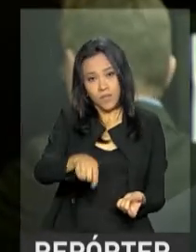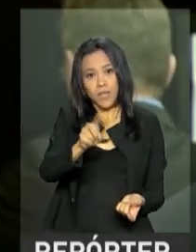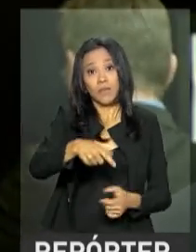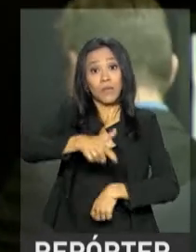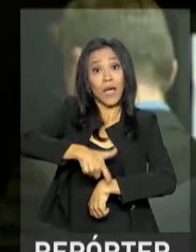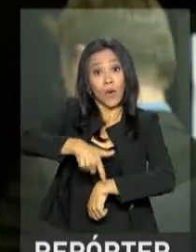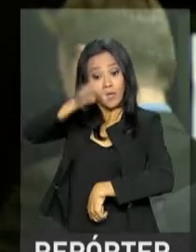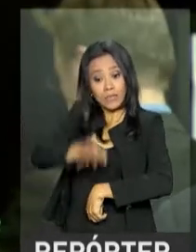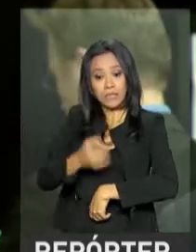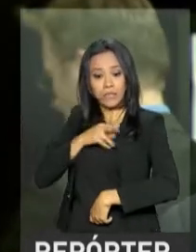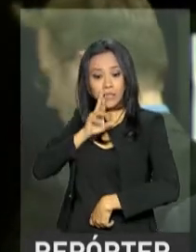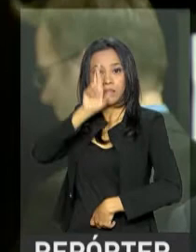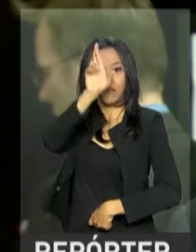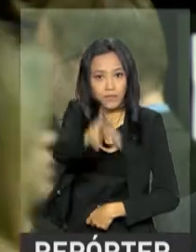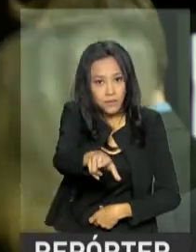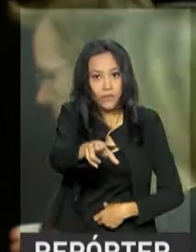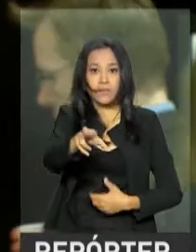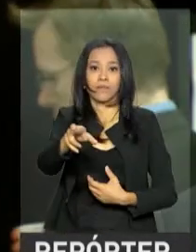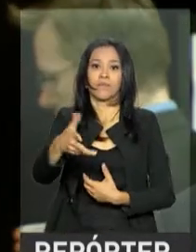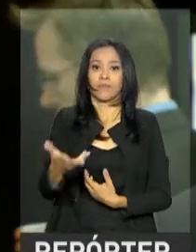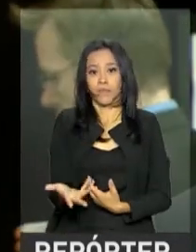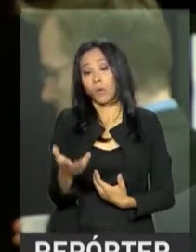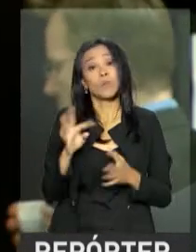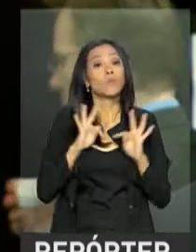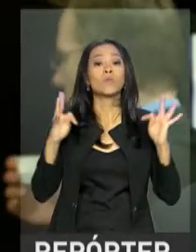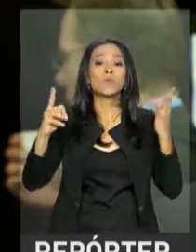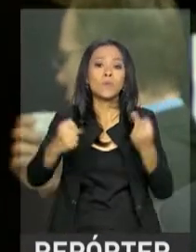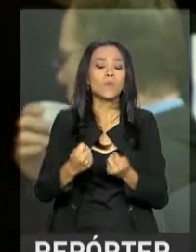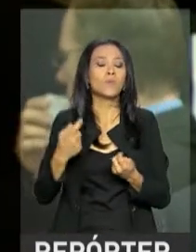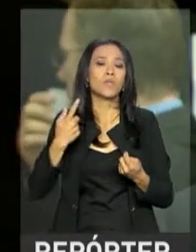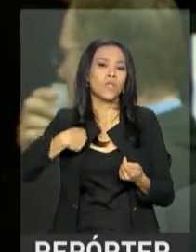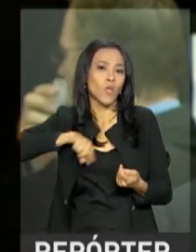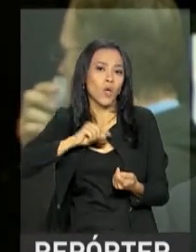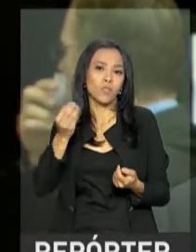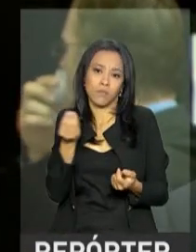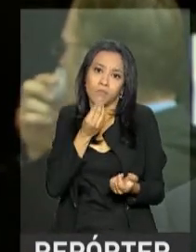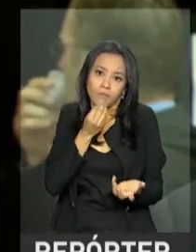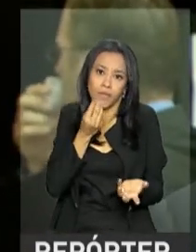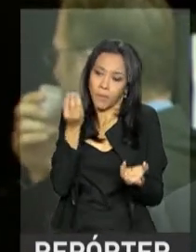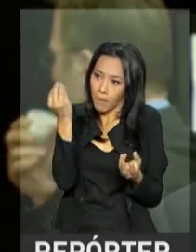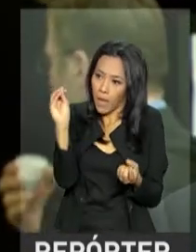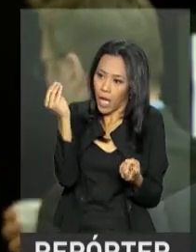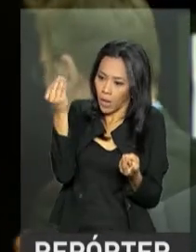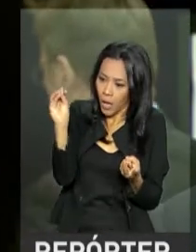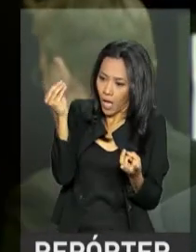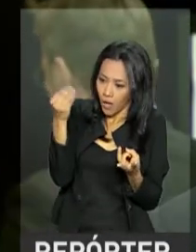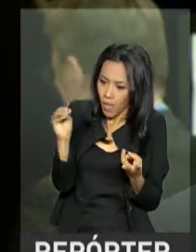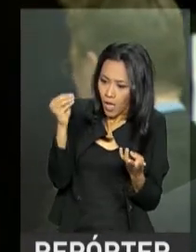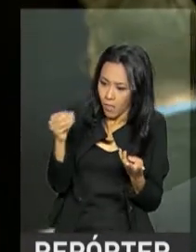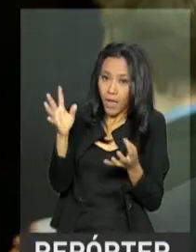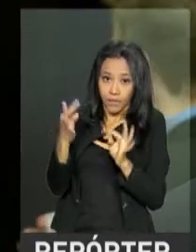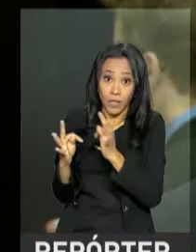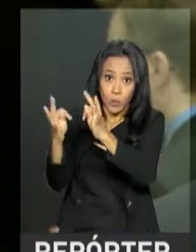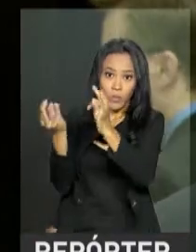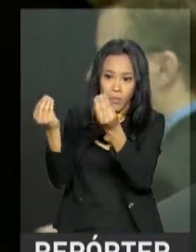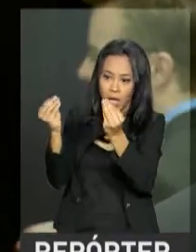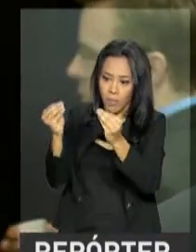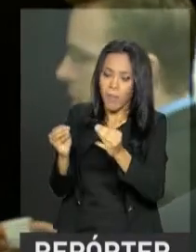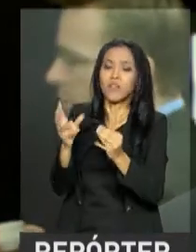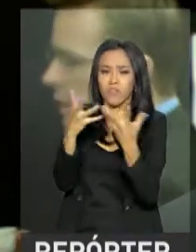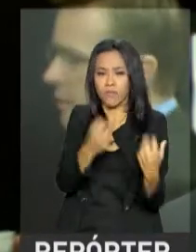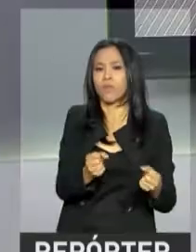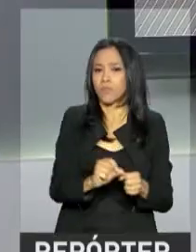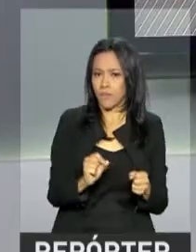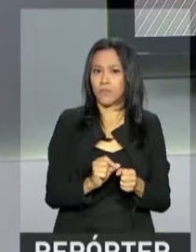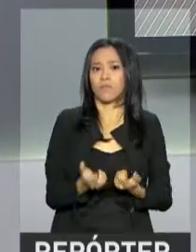tempo real ela é respondida de forma imediata em tudo que a gente puder botar é em plataforma digital processo ao cidadão nós vamos